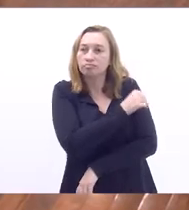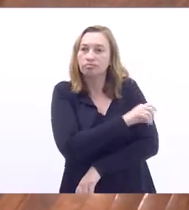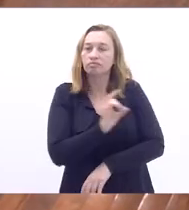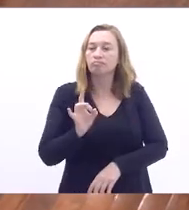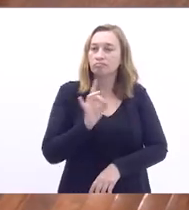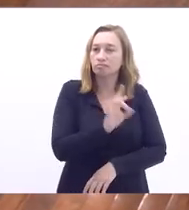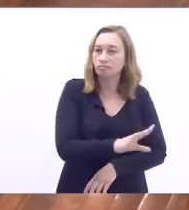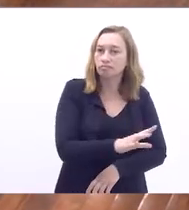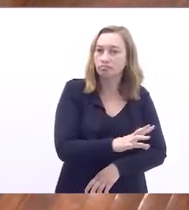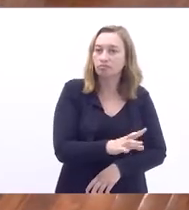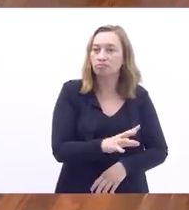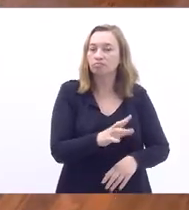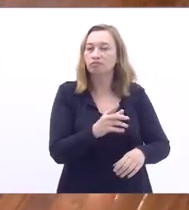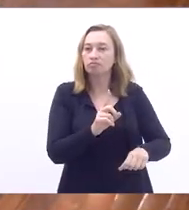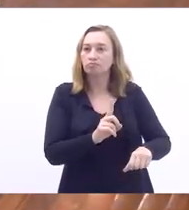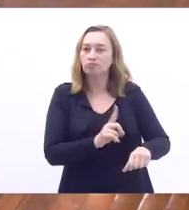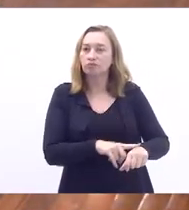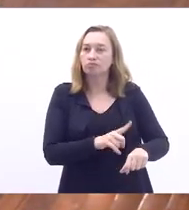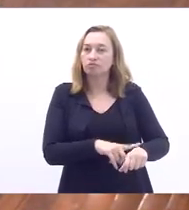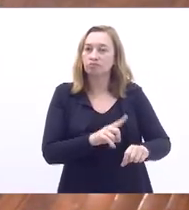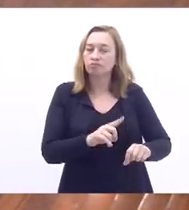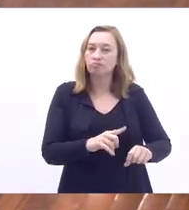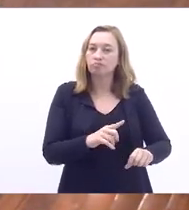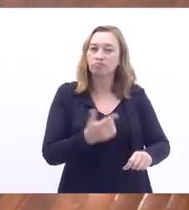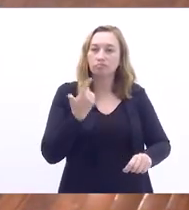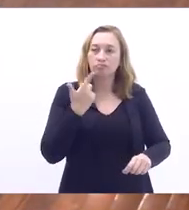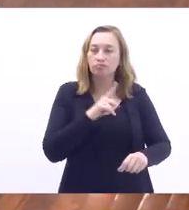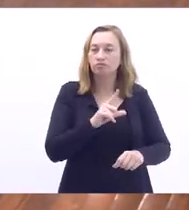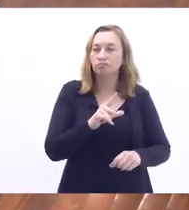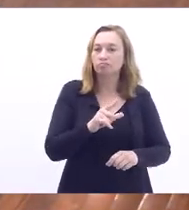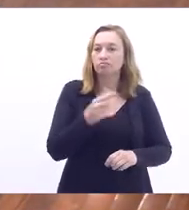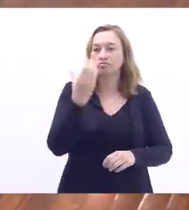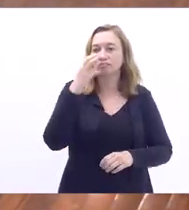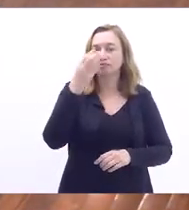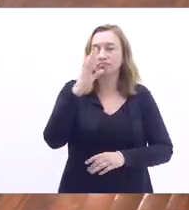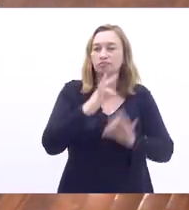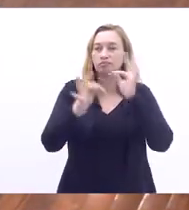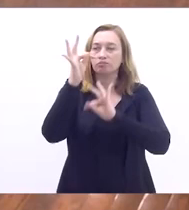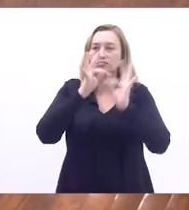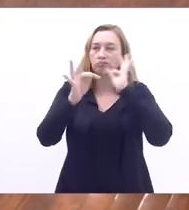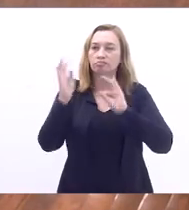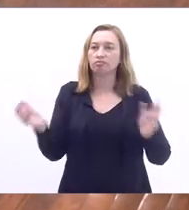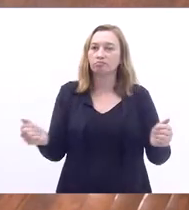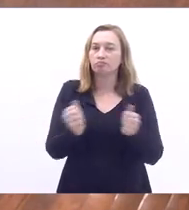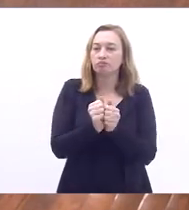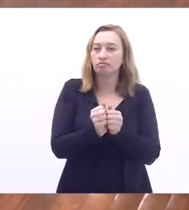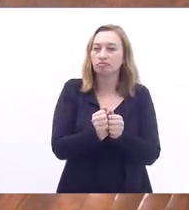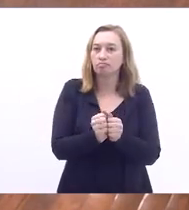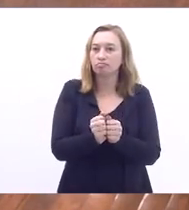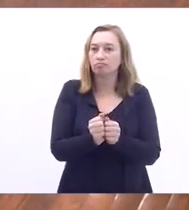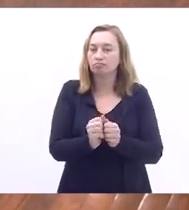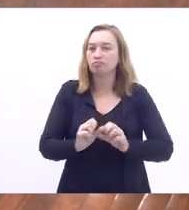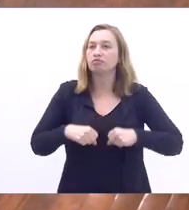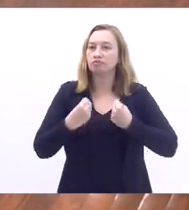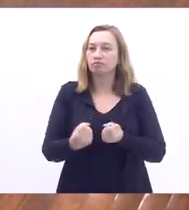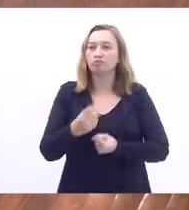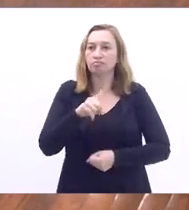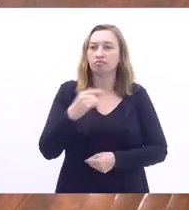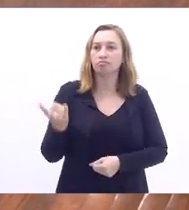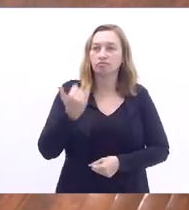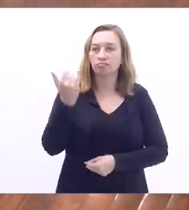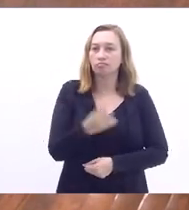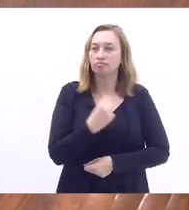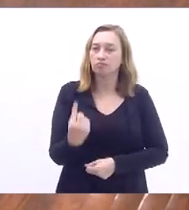legislatura ganhou musculatura a comissão de ciência e tecnologia que também se junta aí nessa nessa defesa que é muito importante